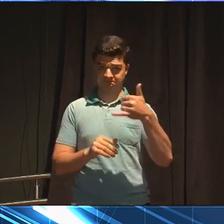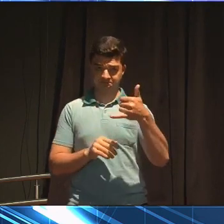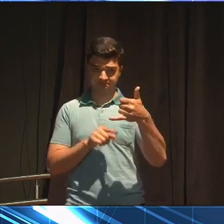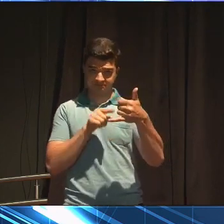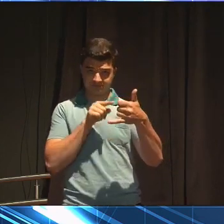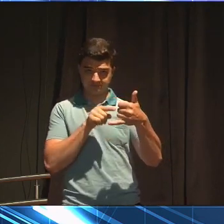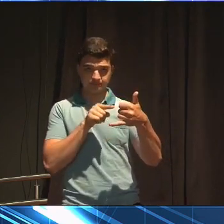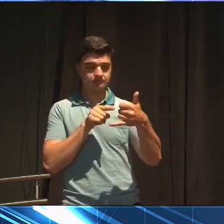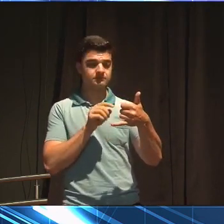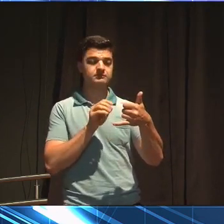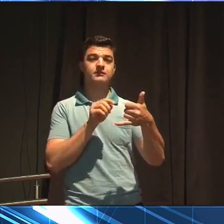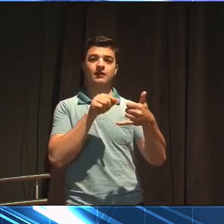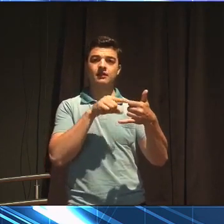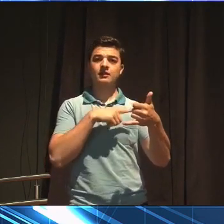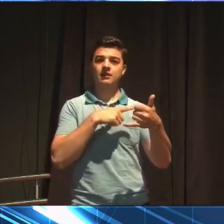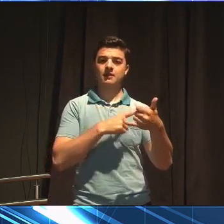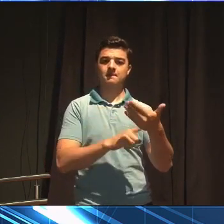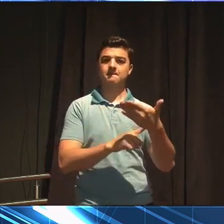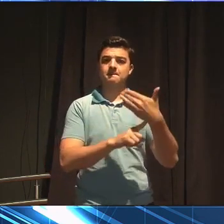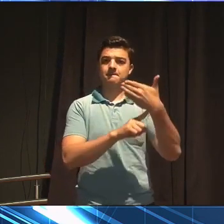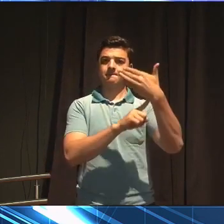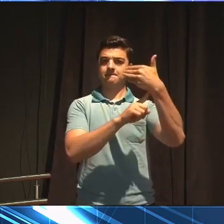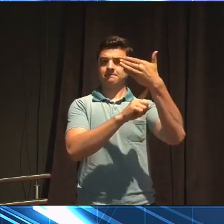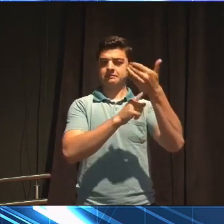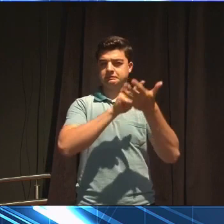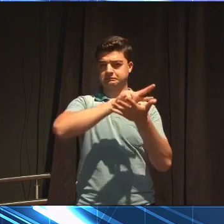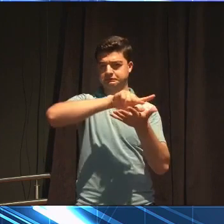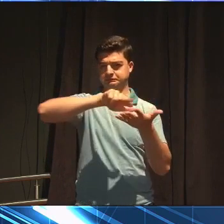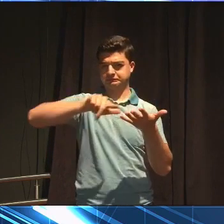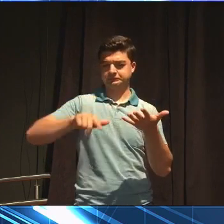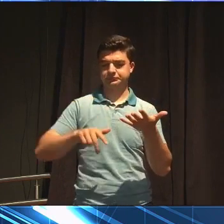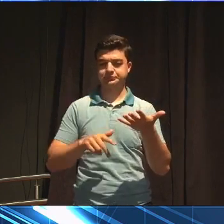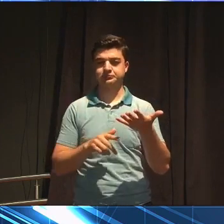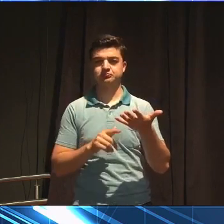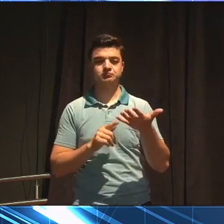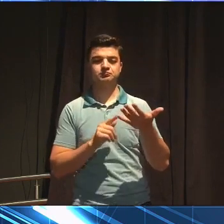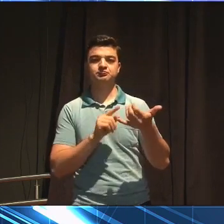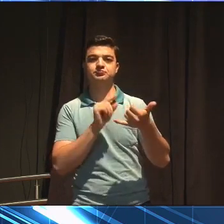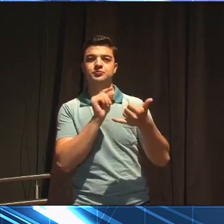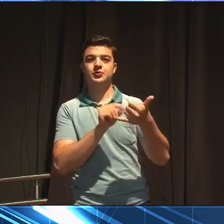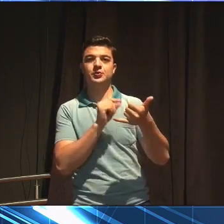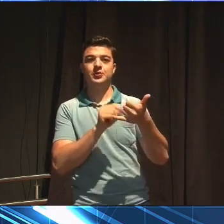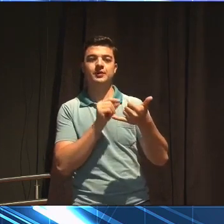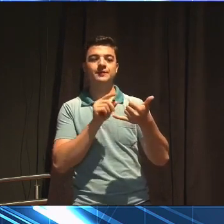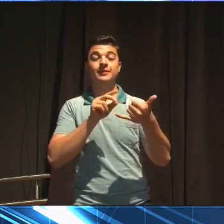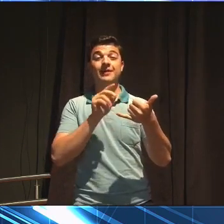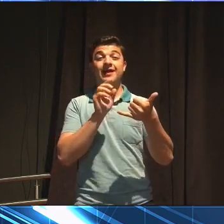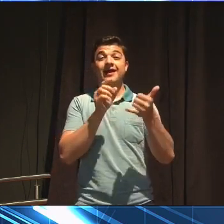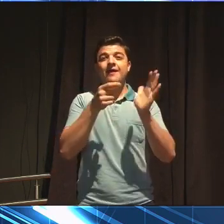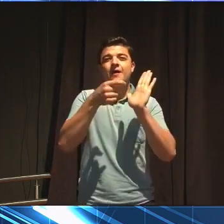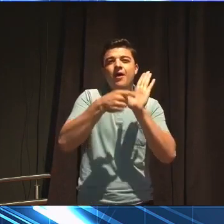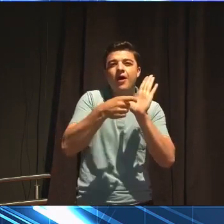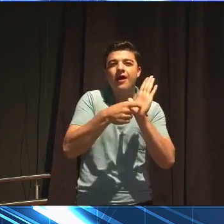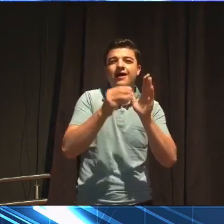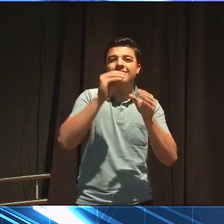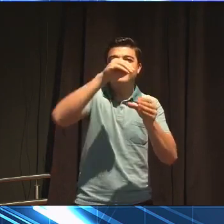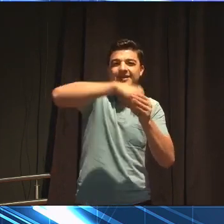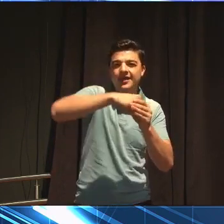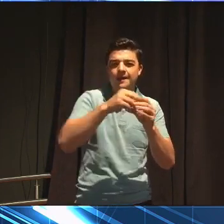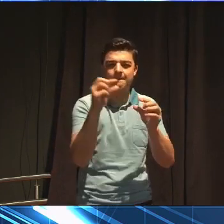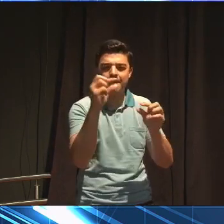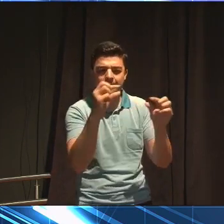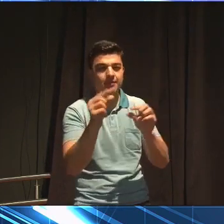A gente consegue identificar, eu estou falando só da cabeça mesmo, né, nem estou falando da parte ali de software e tudo mais que a gente vai